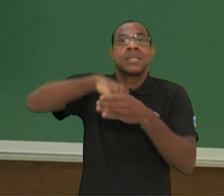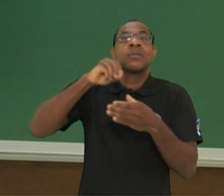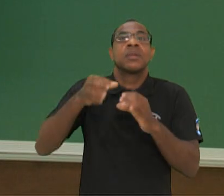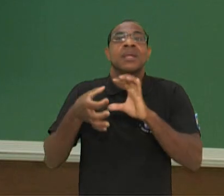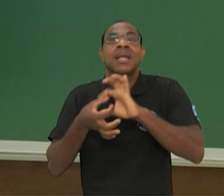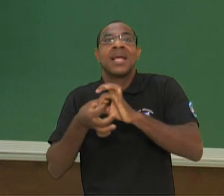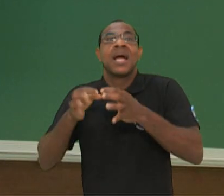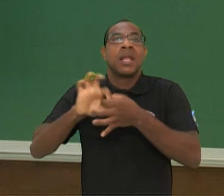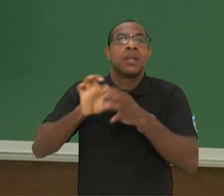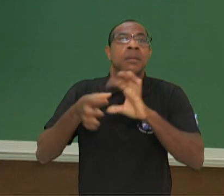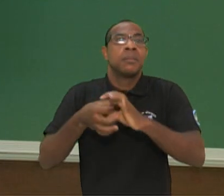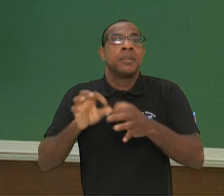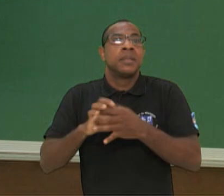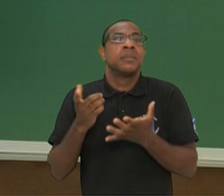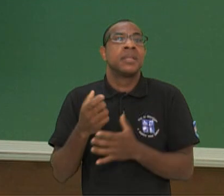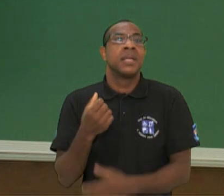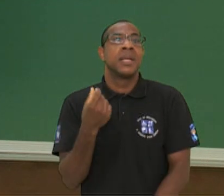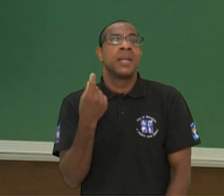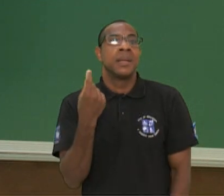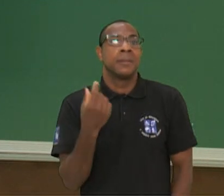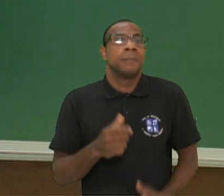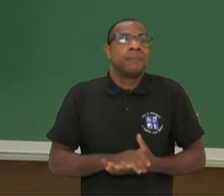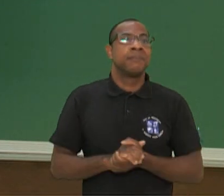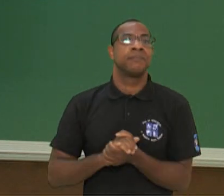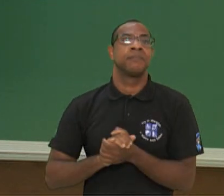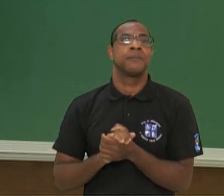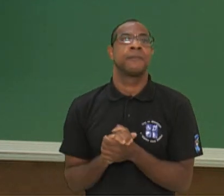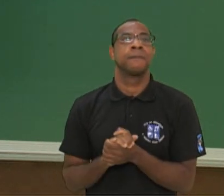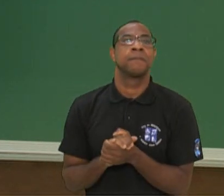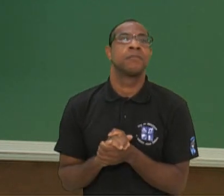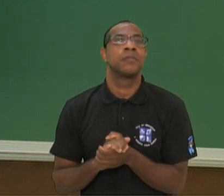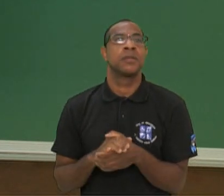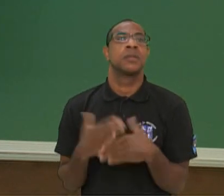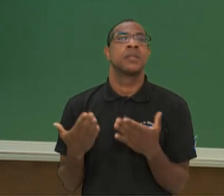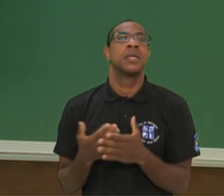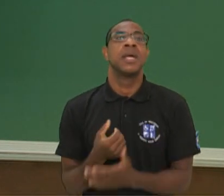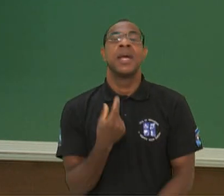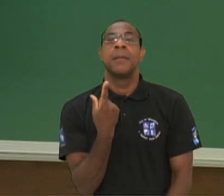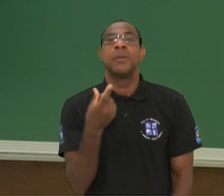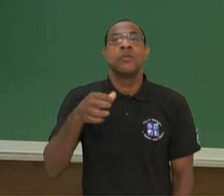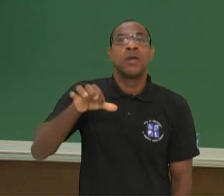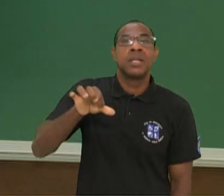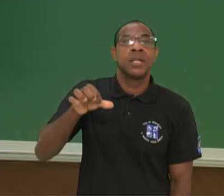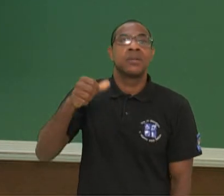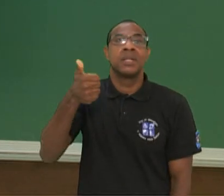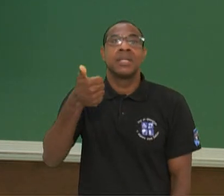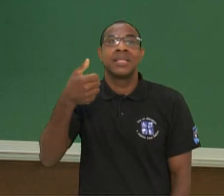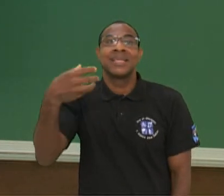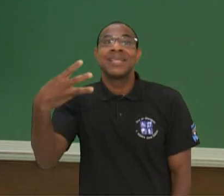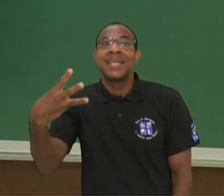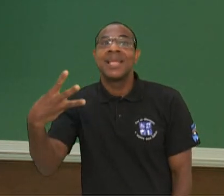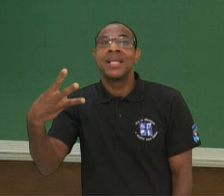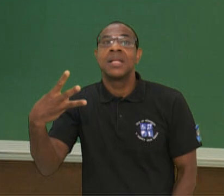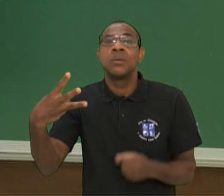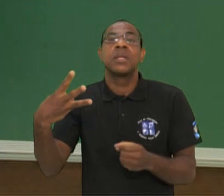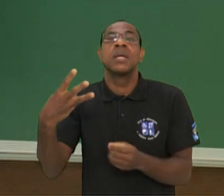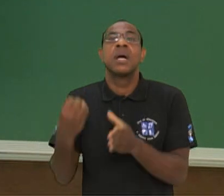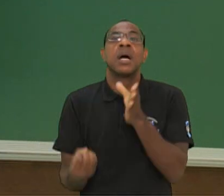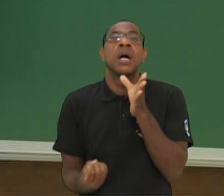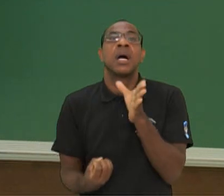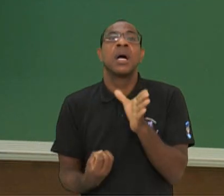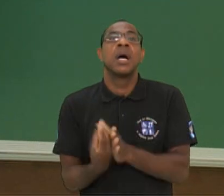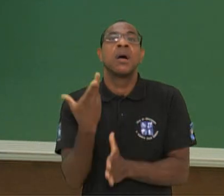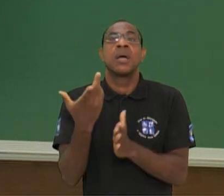tem bastante tempo sendo disputado. Em 1913, foi fundada a Federação Internacional